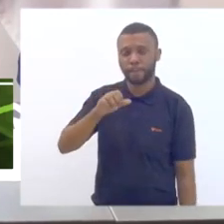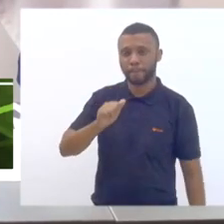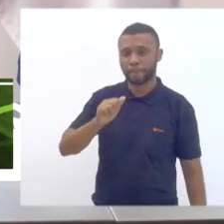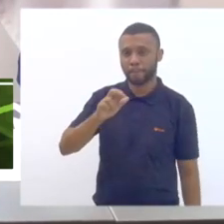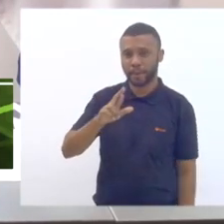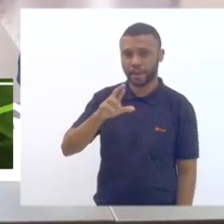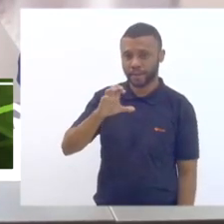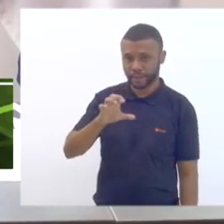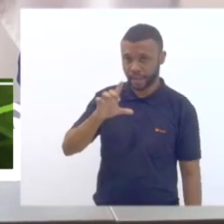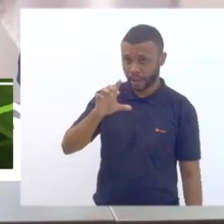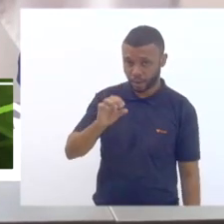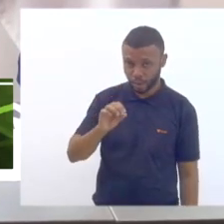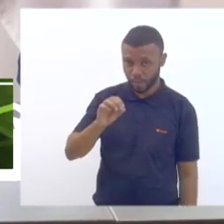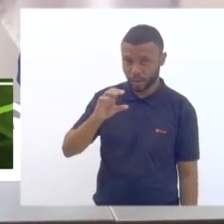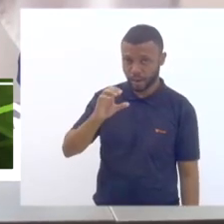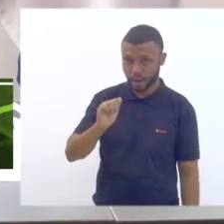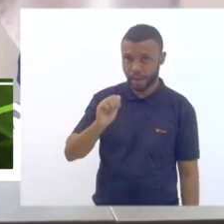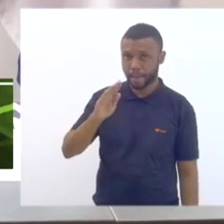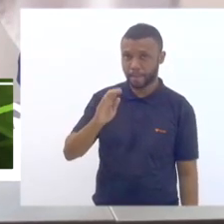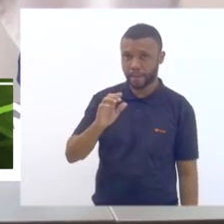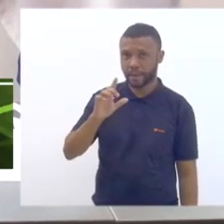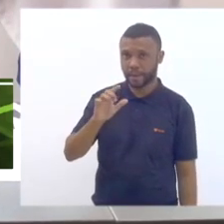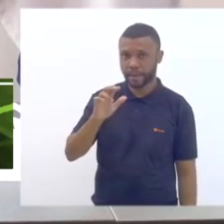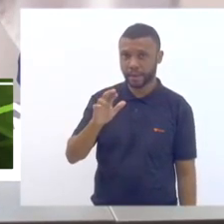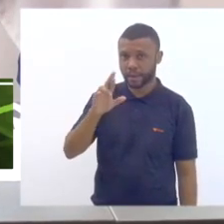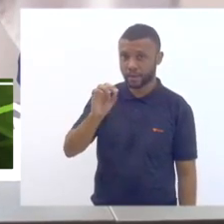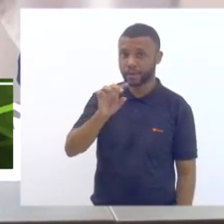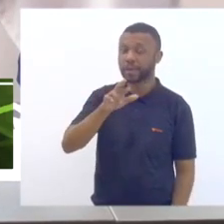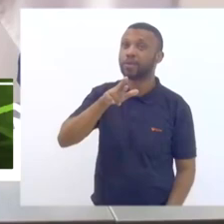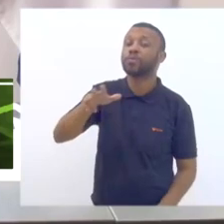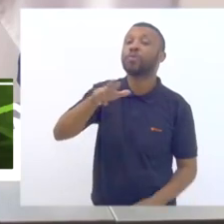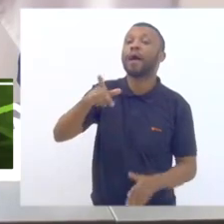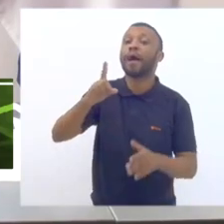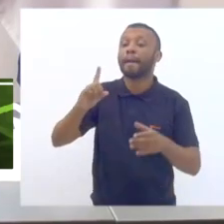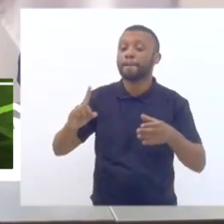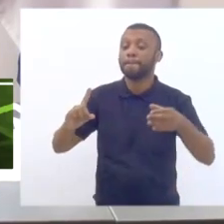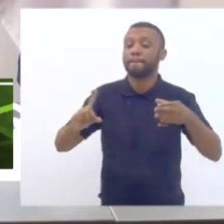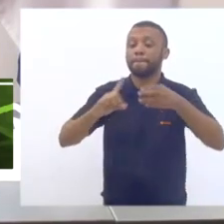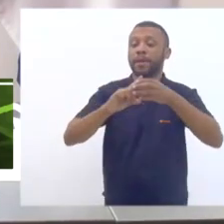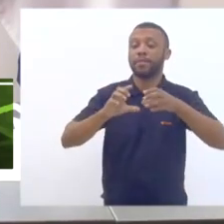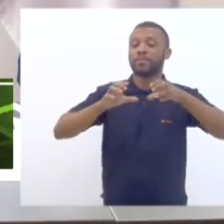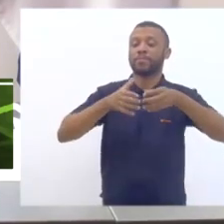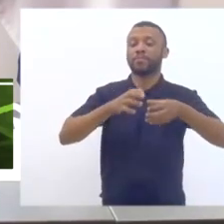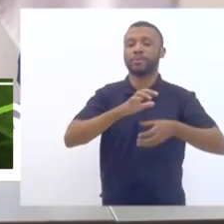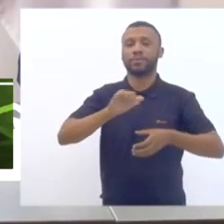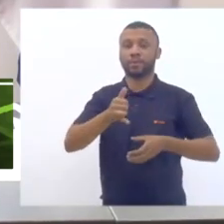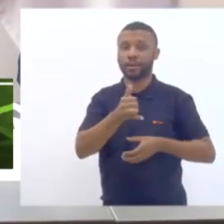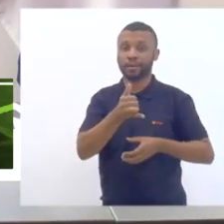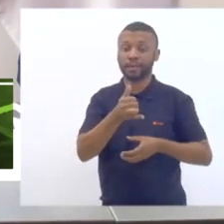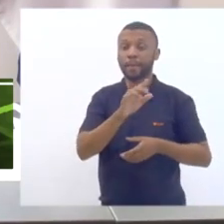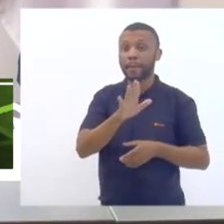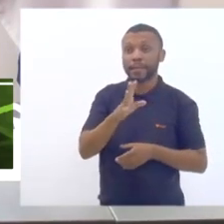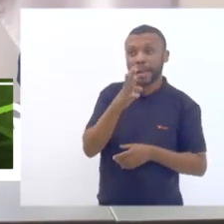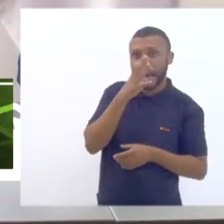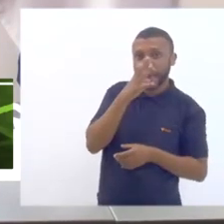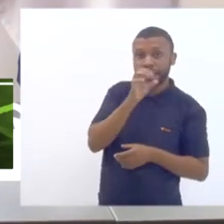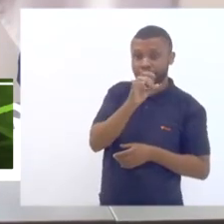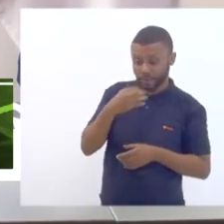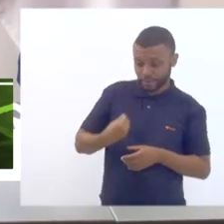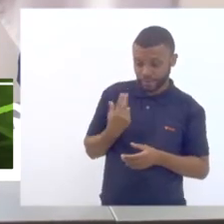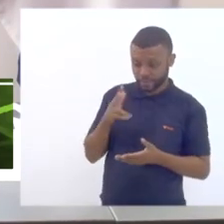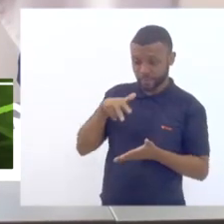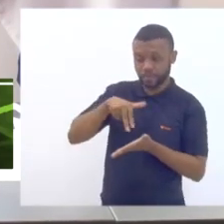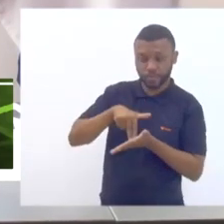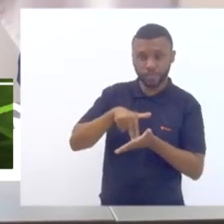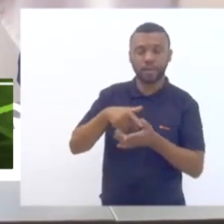Cabeleireiro, que não é membro da CCJ, mas que assiste à reunião, se aqui estivesse, estaria